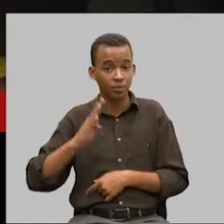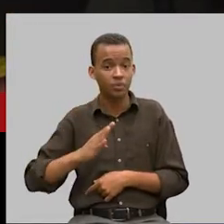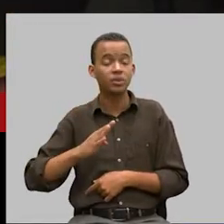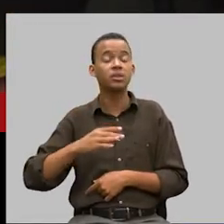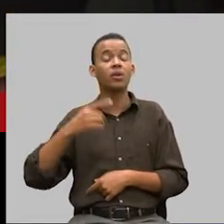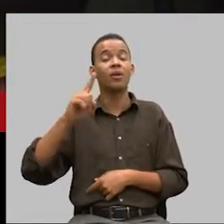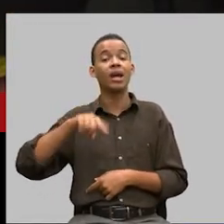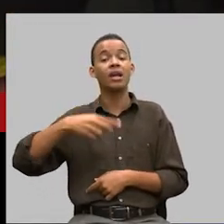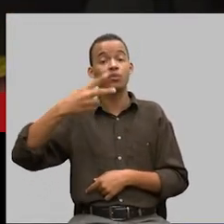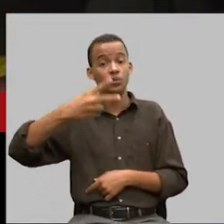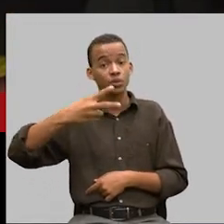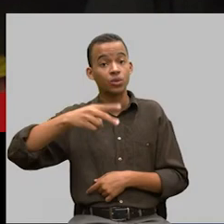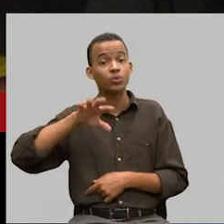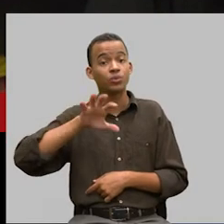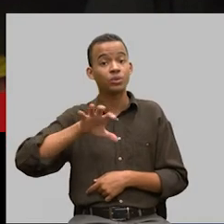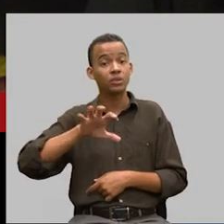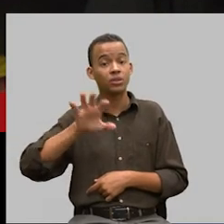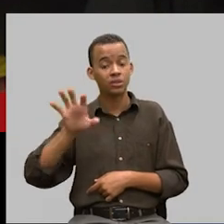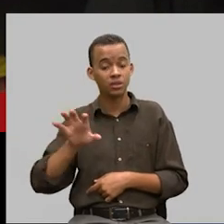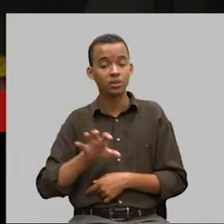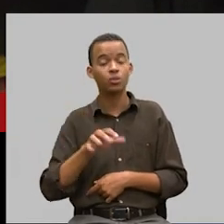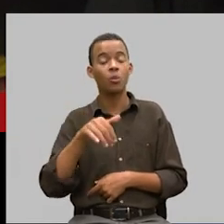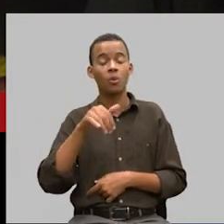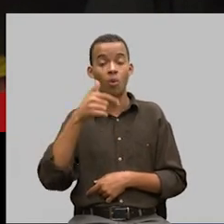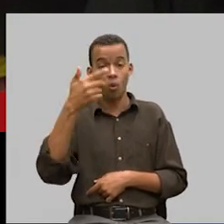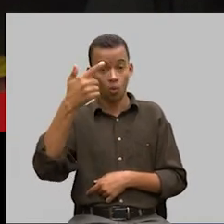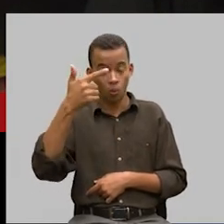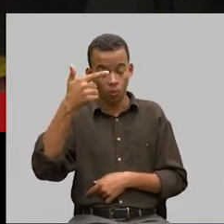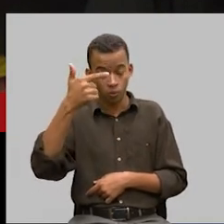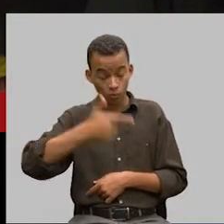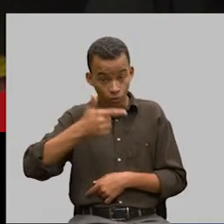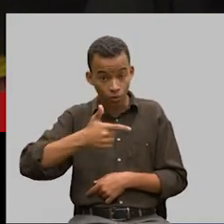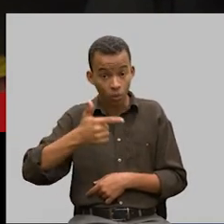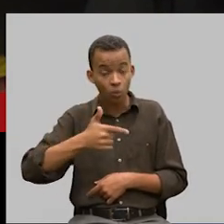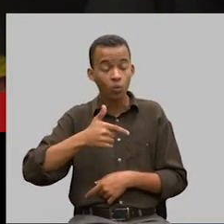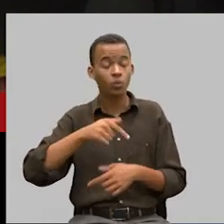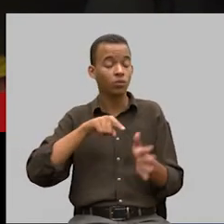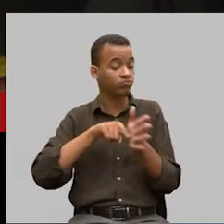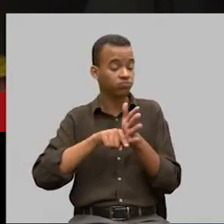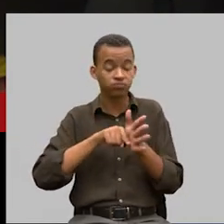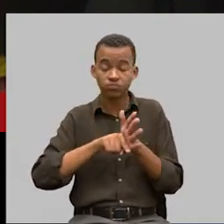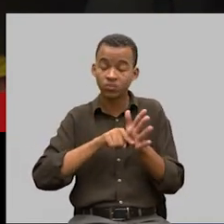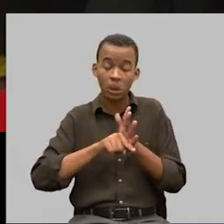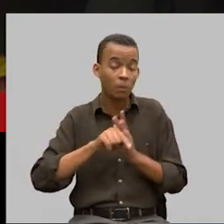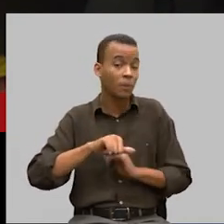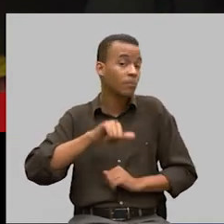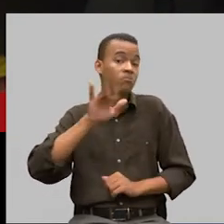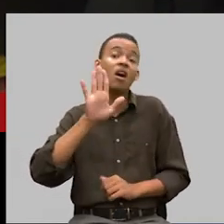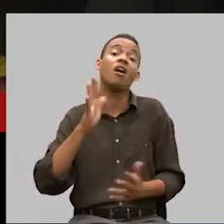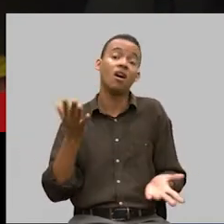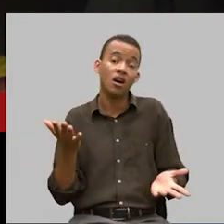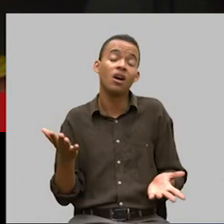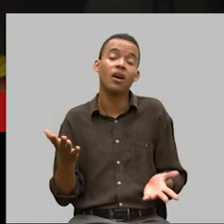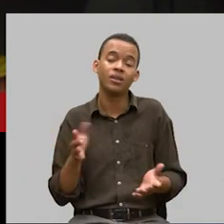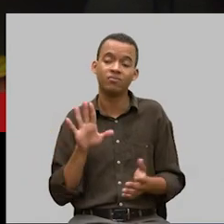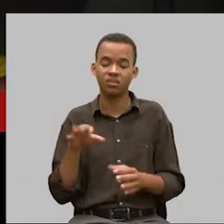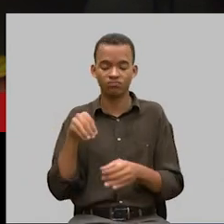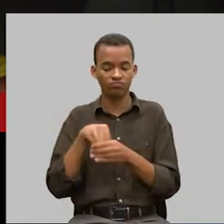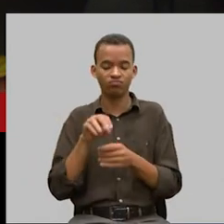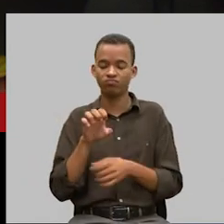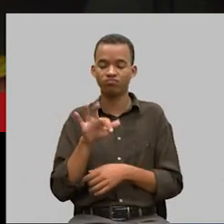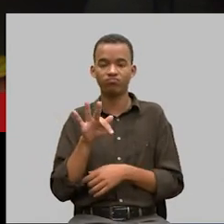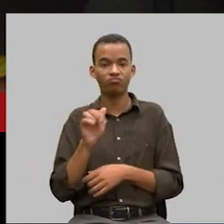segundo setor que mais desenvolve pesquisa mas dentro das nossas efas a gente não tem estrutura para desenvolver então fica